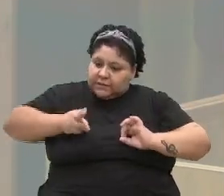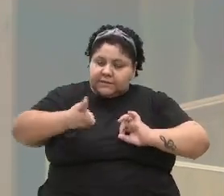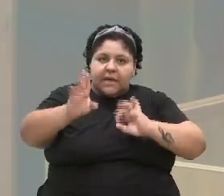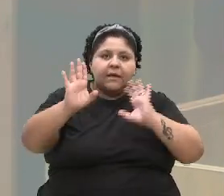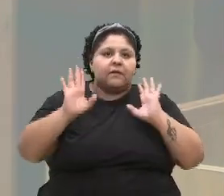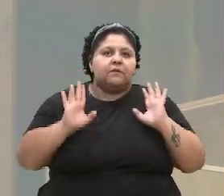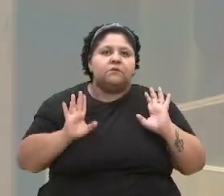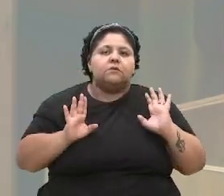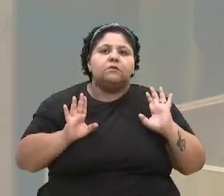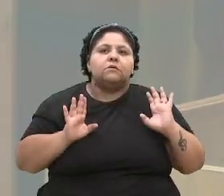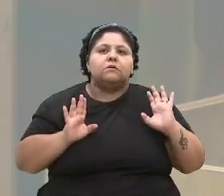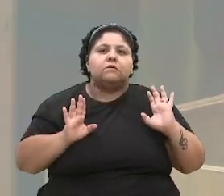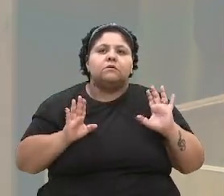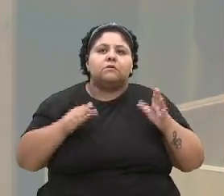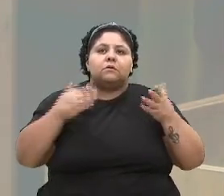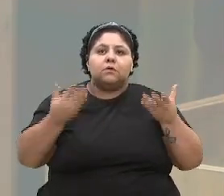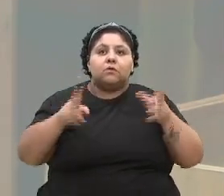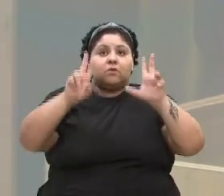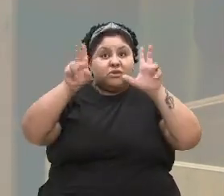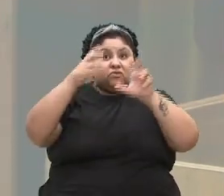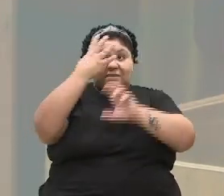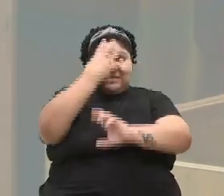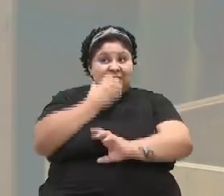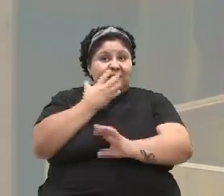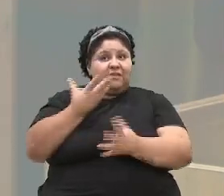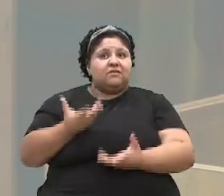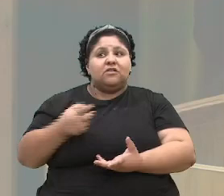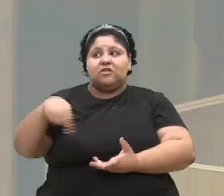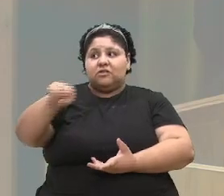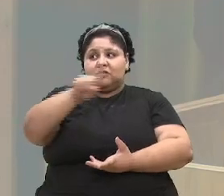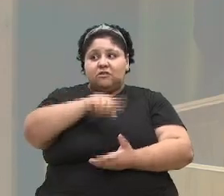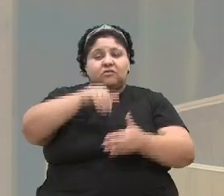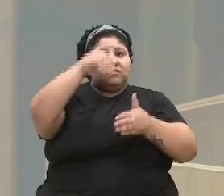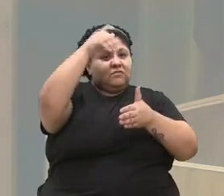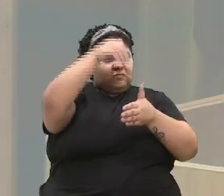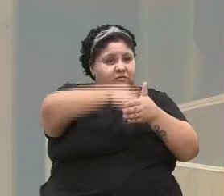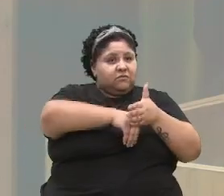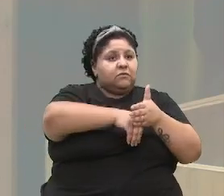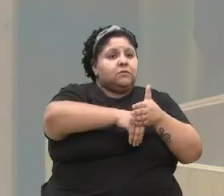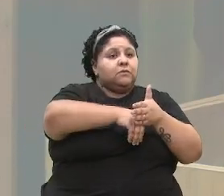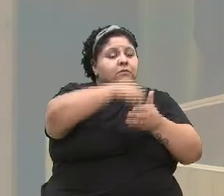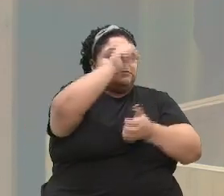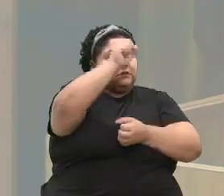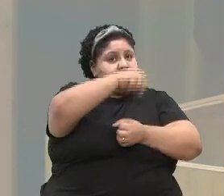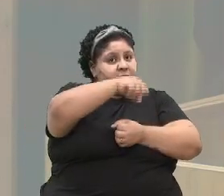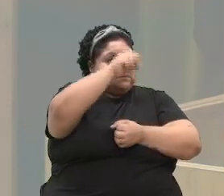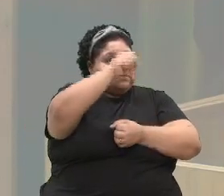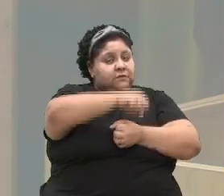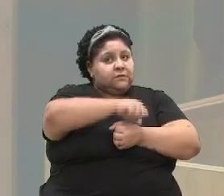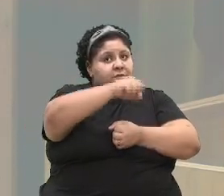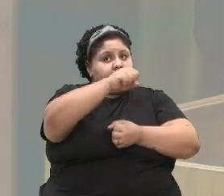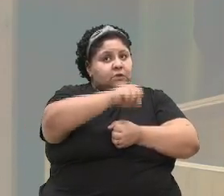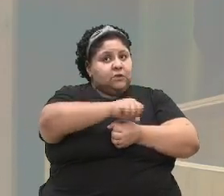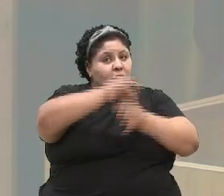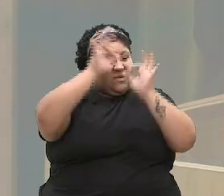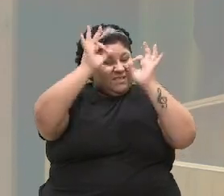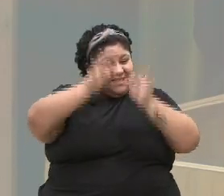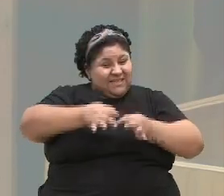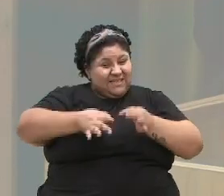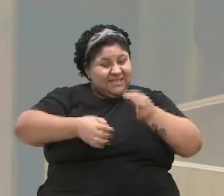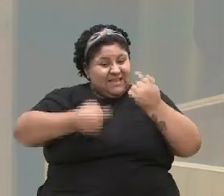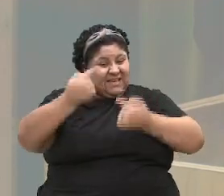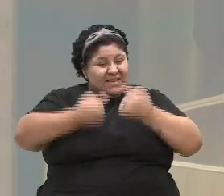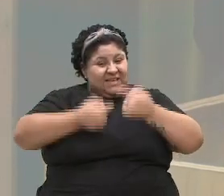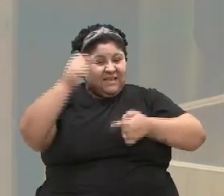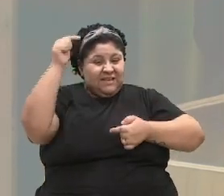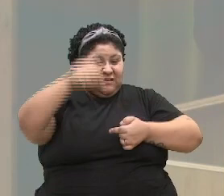atos. Então, o assunto é sério. Nós votaremos favoráveis com a vênia e a crítica que eu tenho aqui